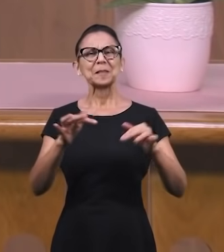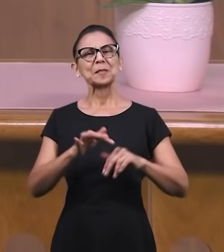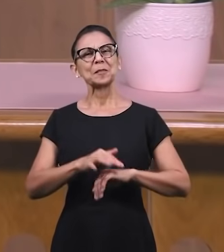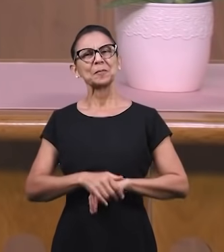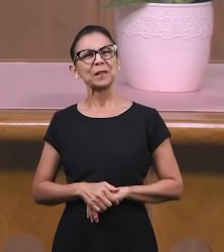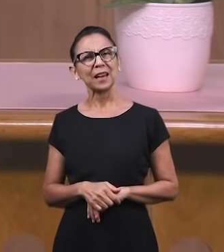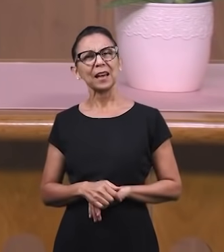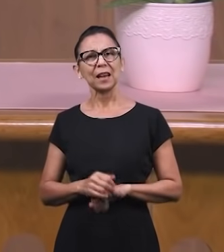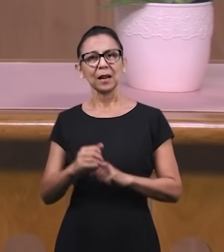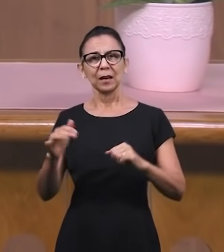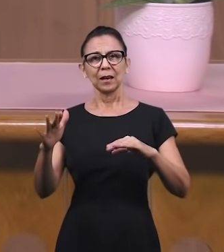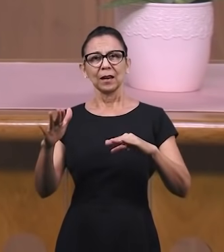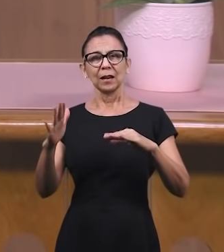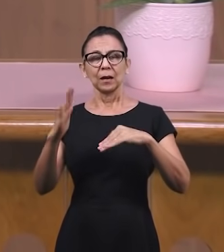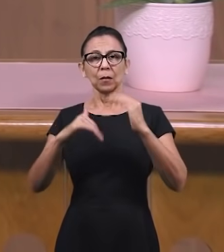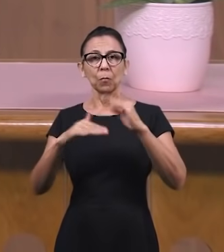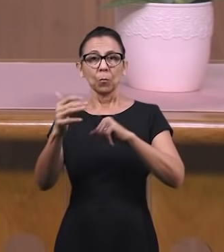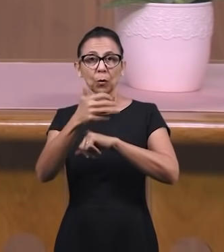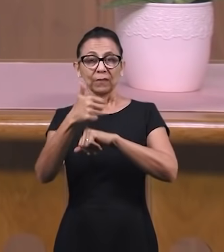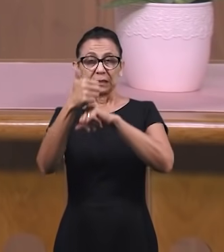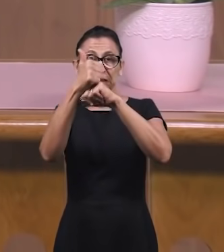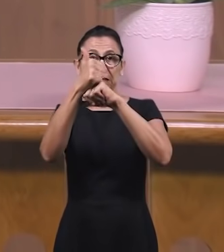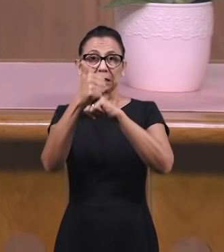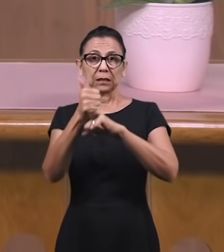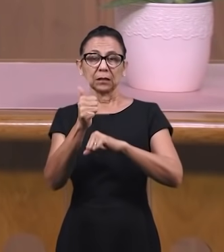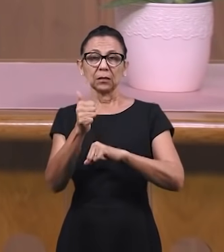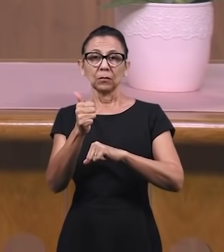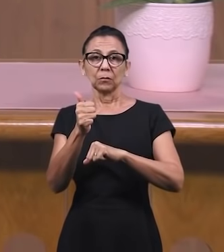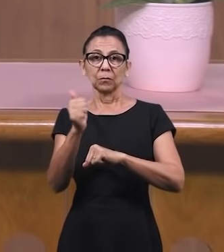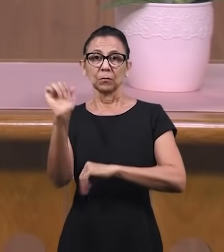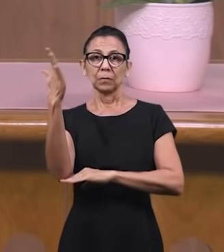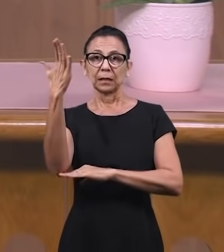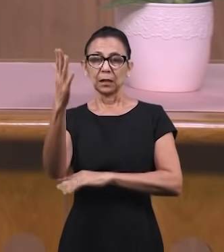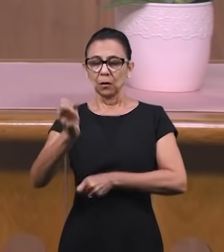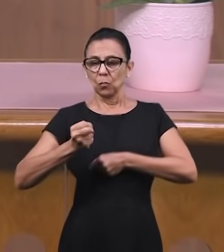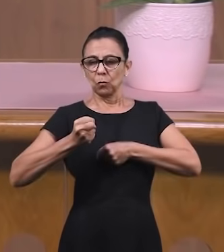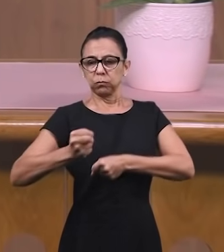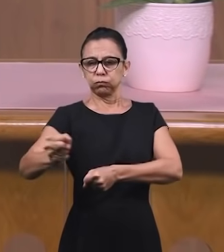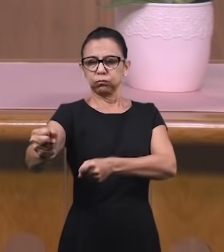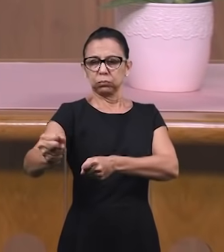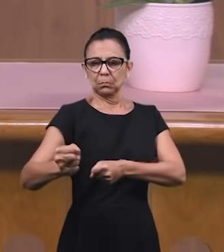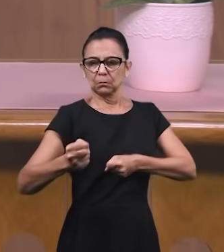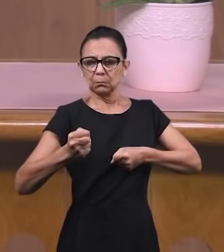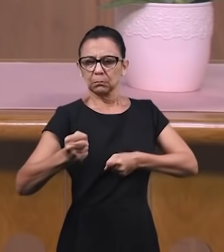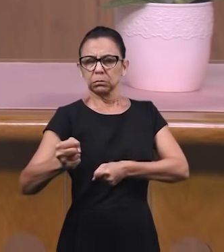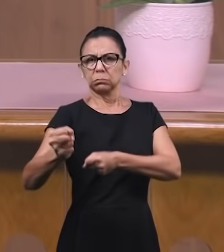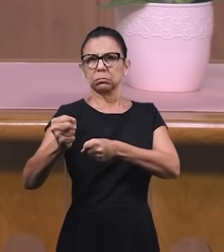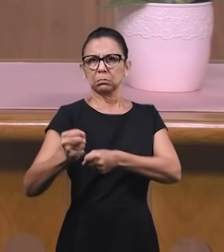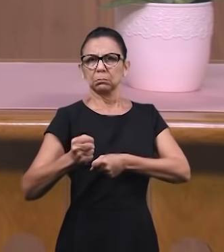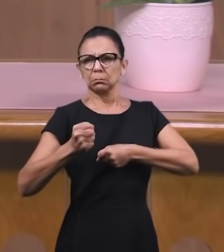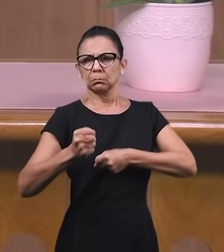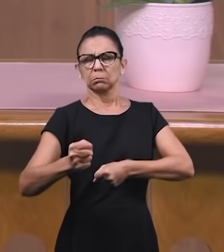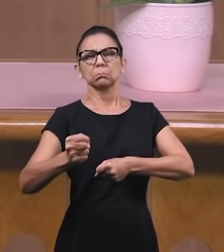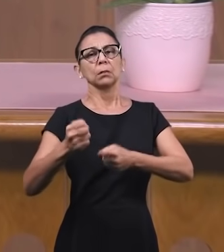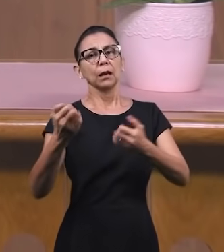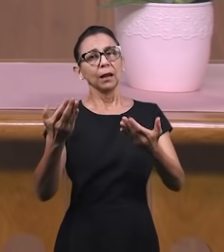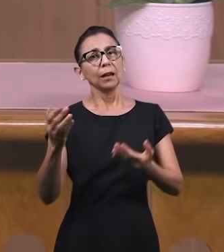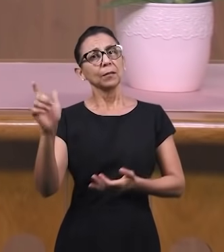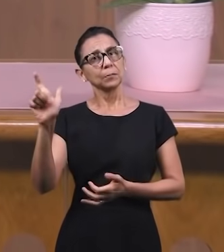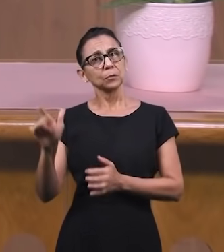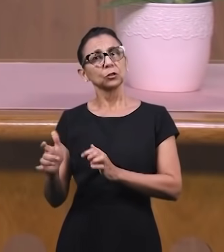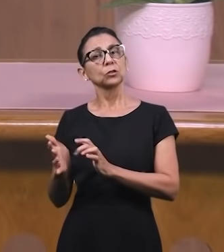homem que era carpinteiro, foi formado como carpinteiro no seu lado profissional. Esse era